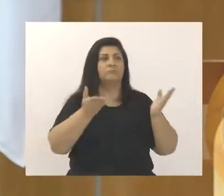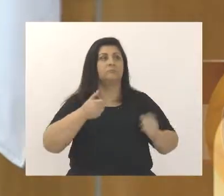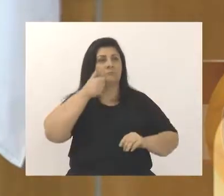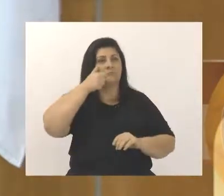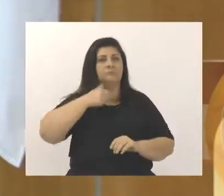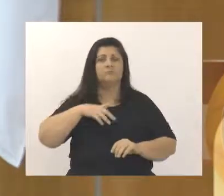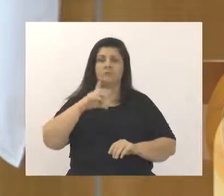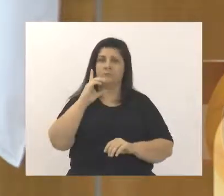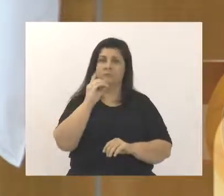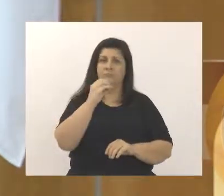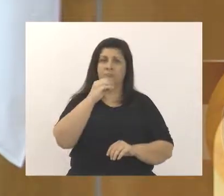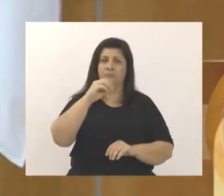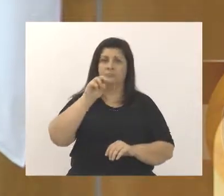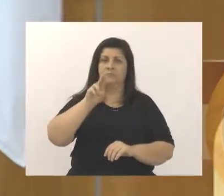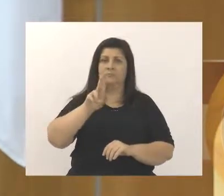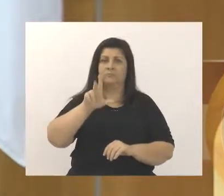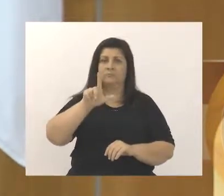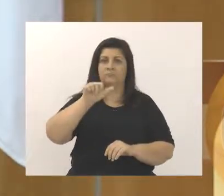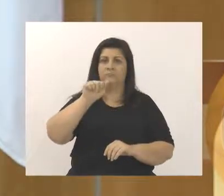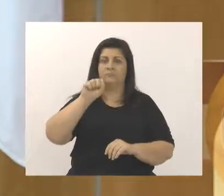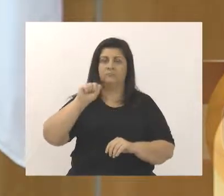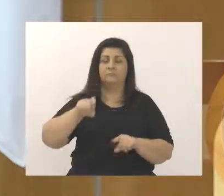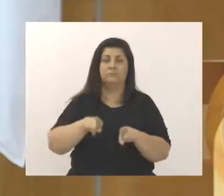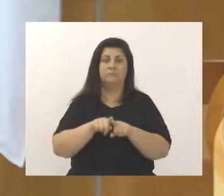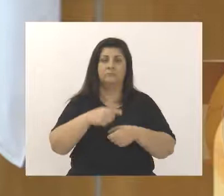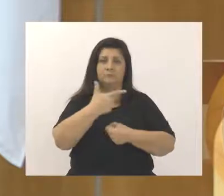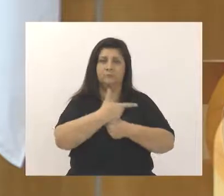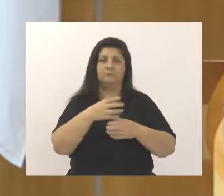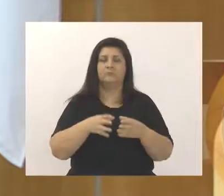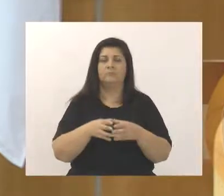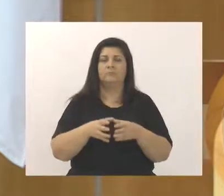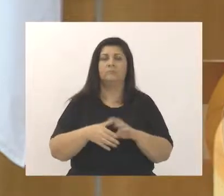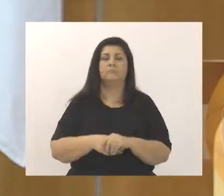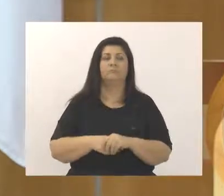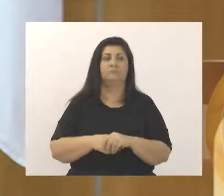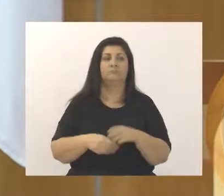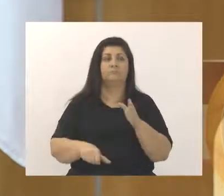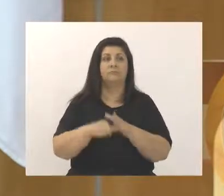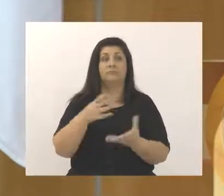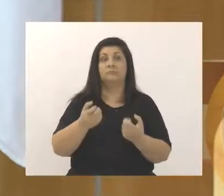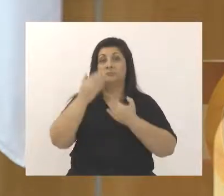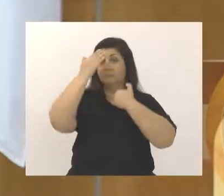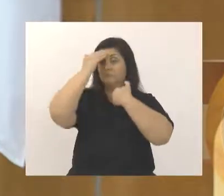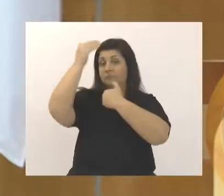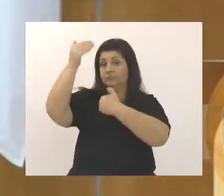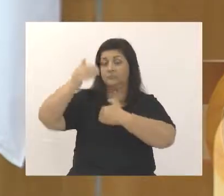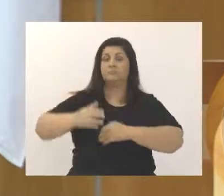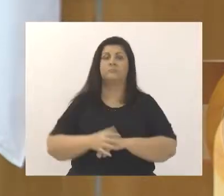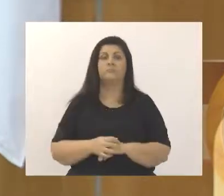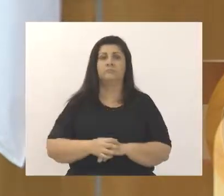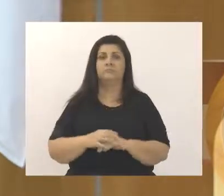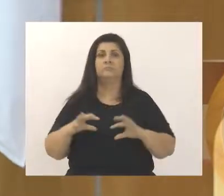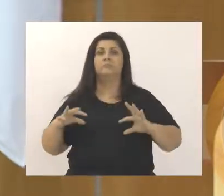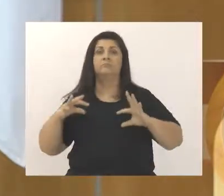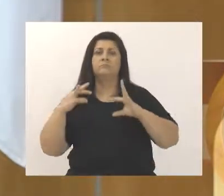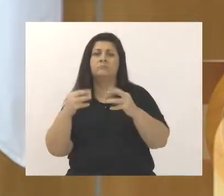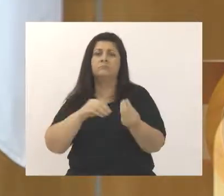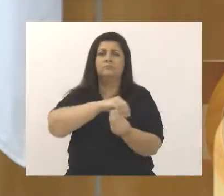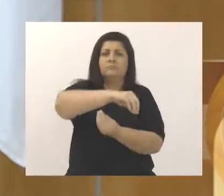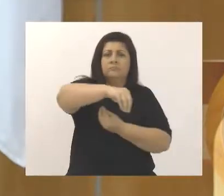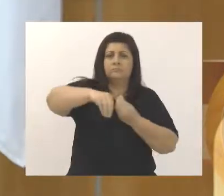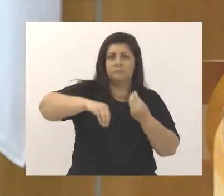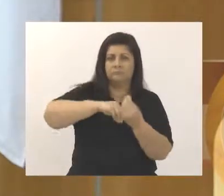Bem que se faz presente e as lideranças de bairro. Primeiramente, eu quero agradecer todos que se